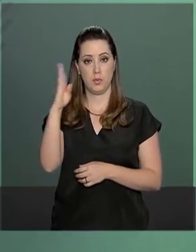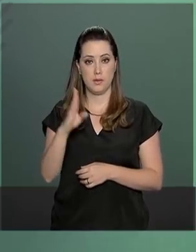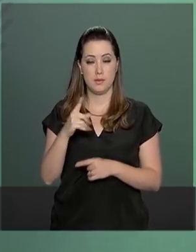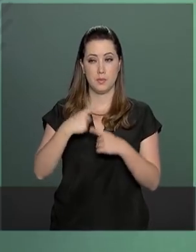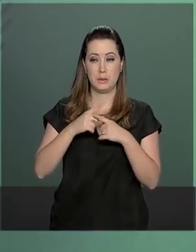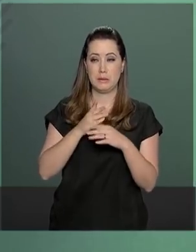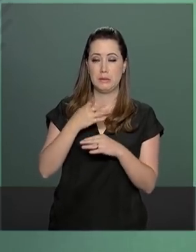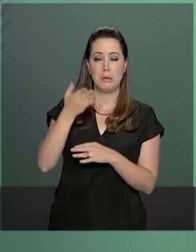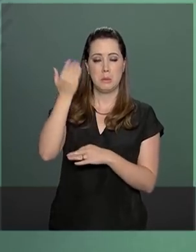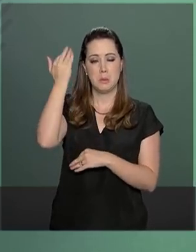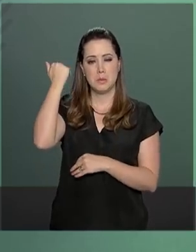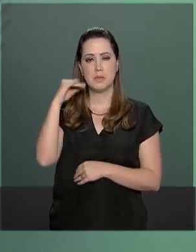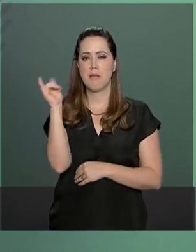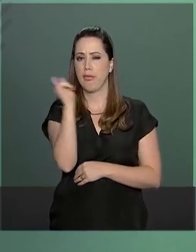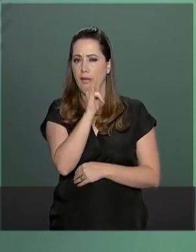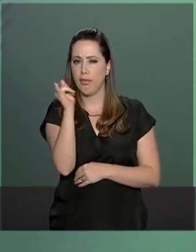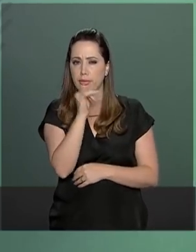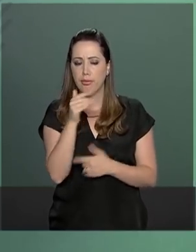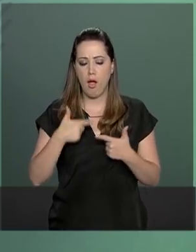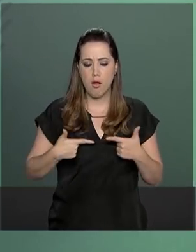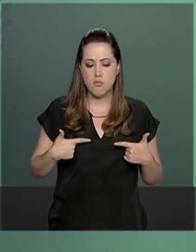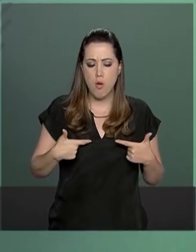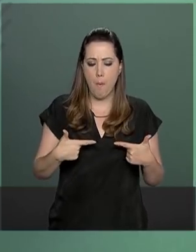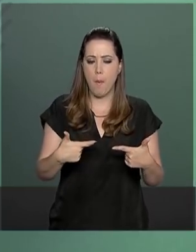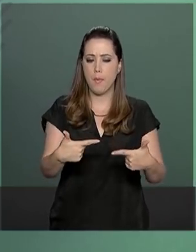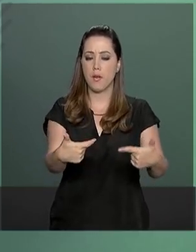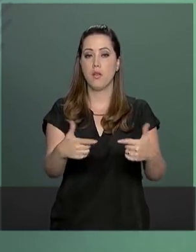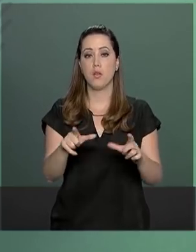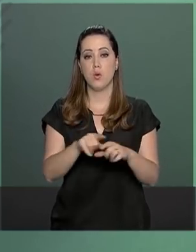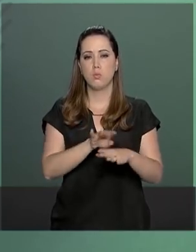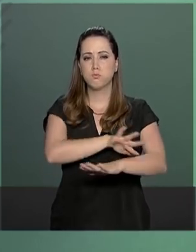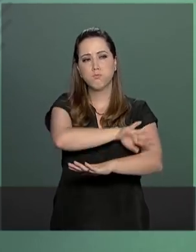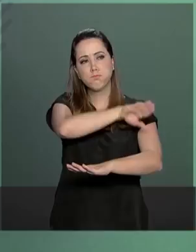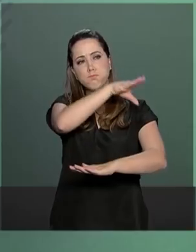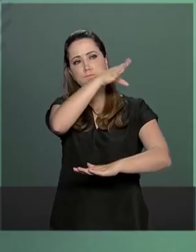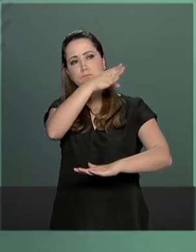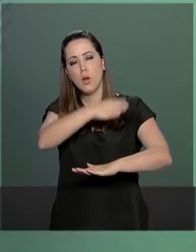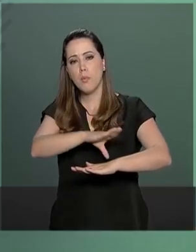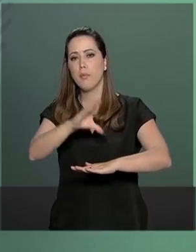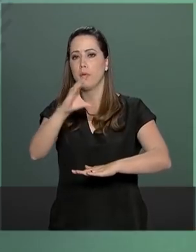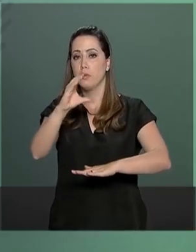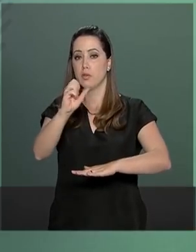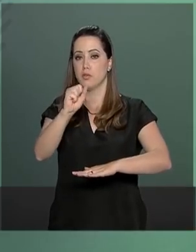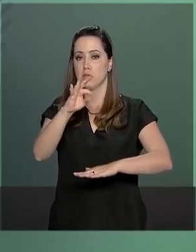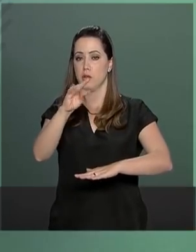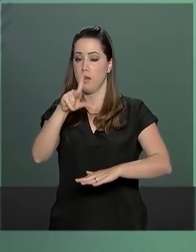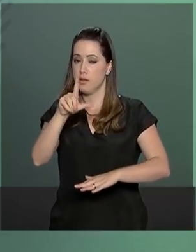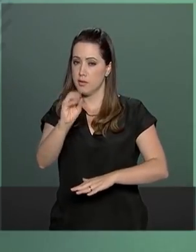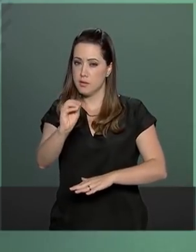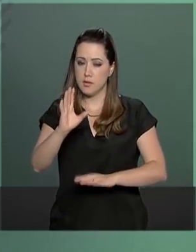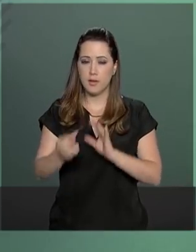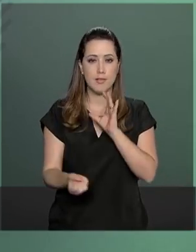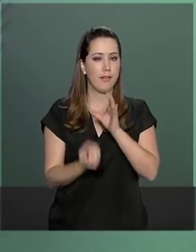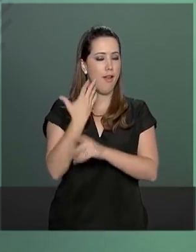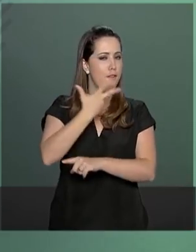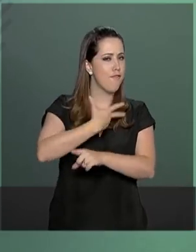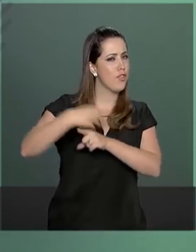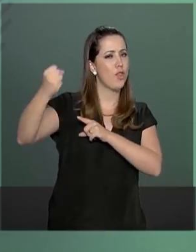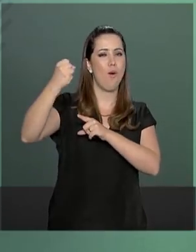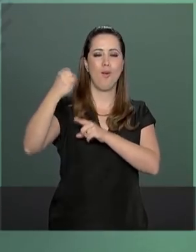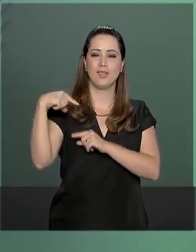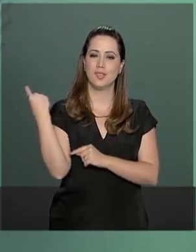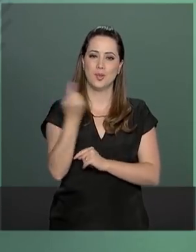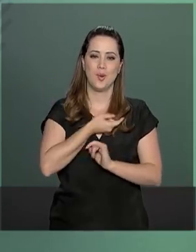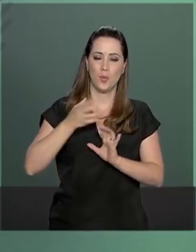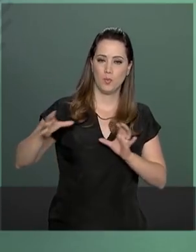itália lutando na região de monte castelo constituir uma das maiores vitórias das